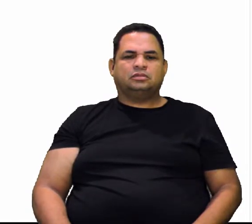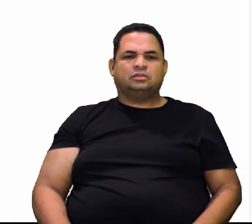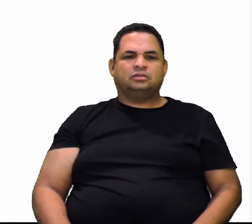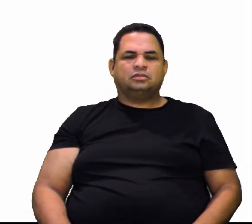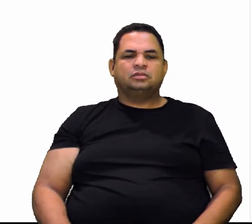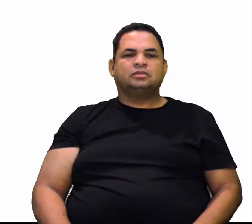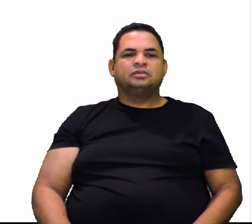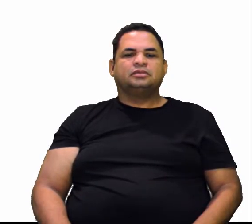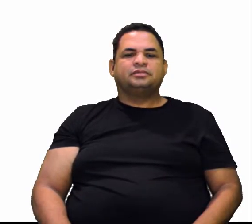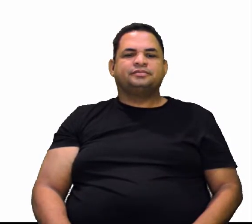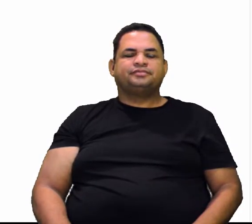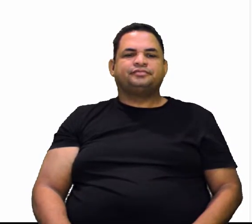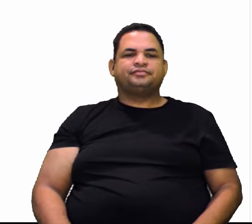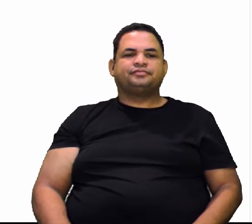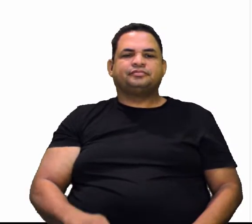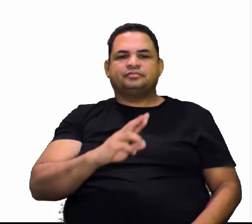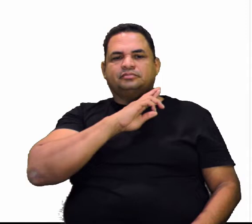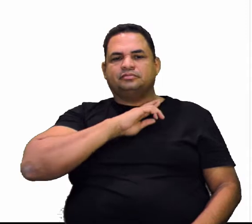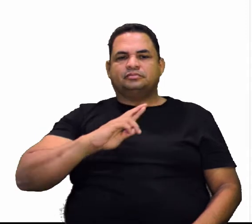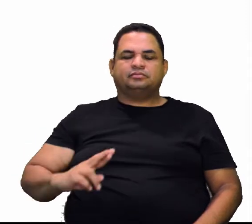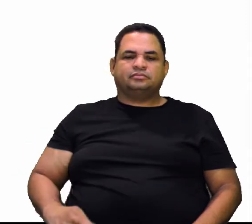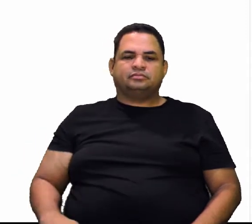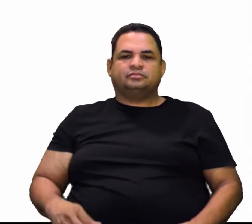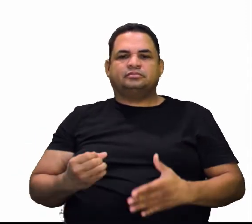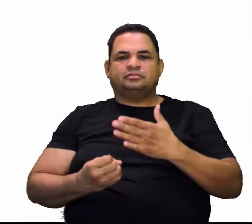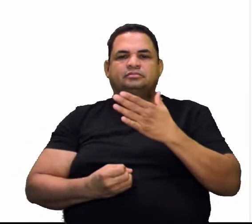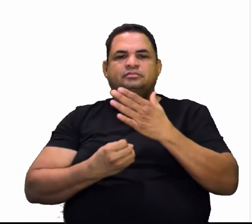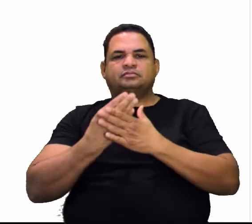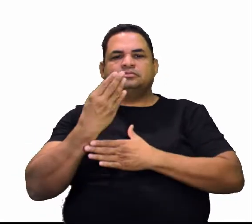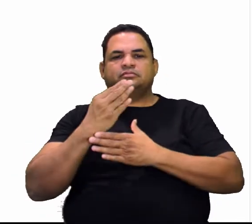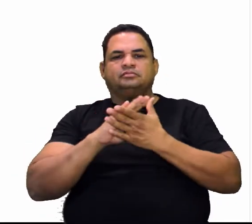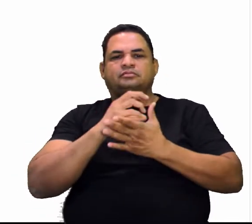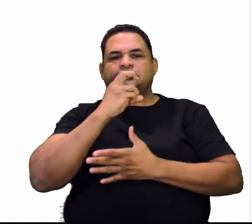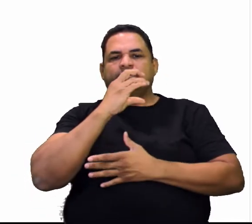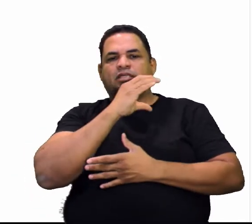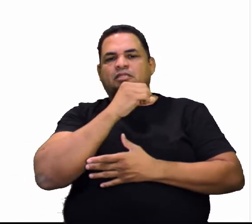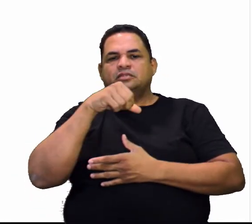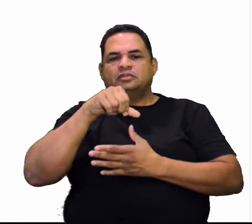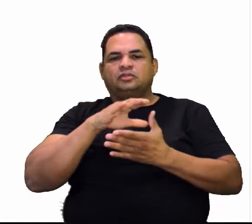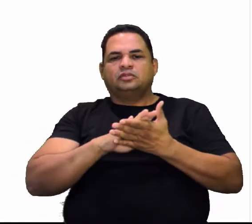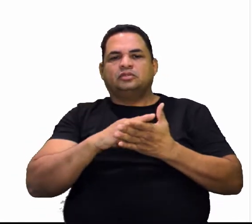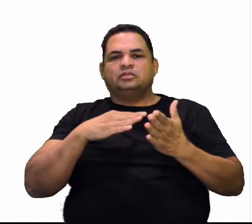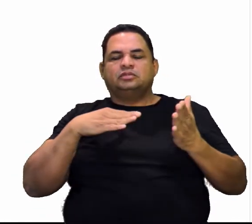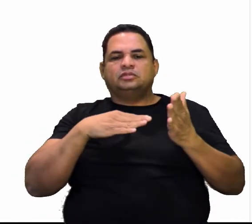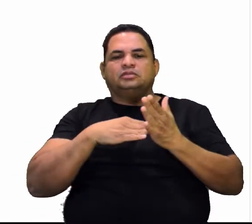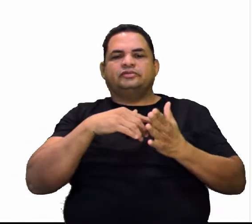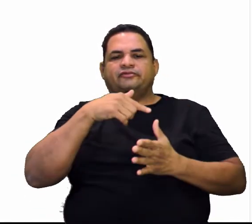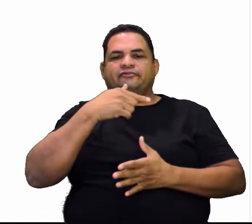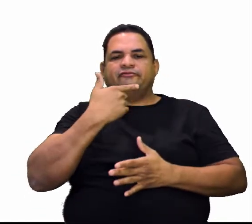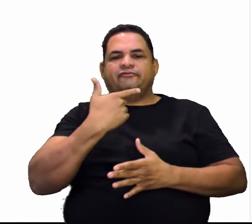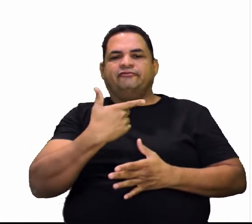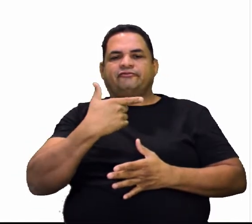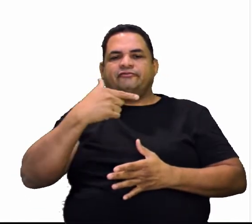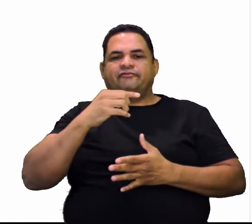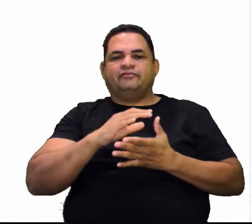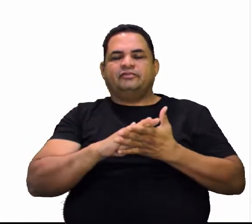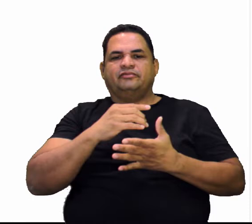Então, na tela para vocês. A República, então, ela vai de 509 até